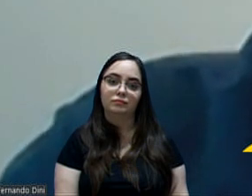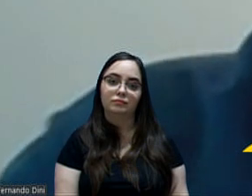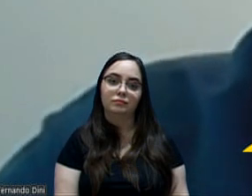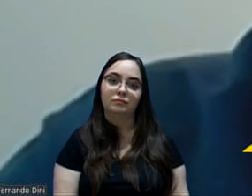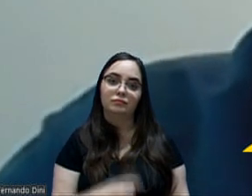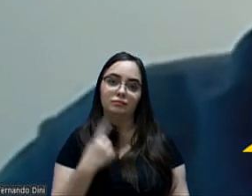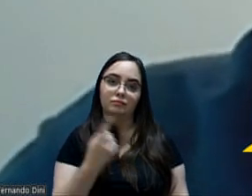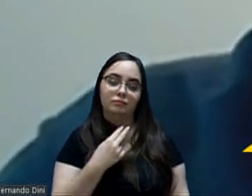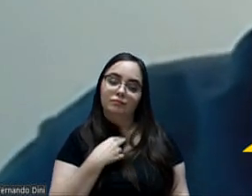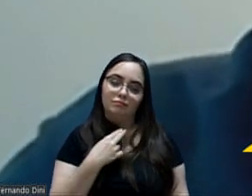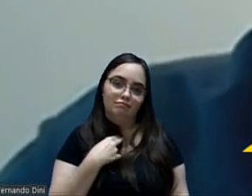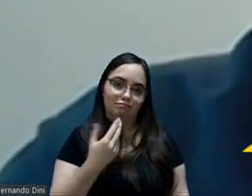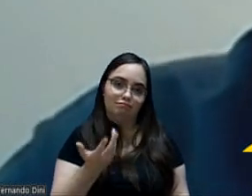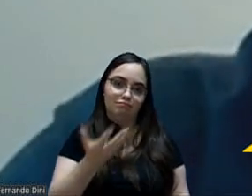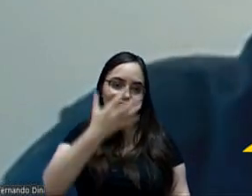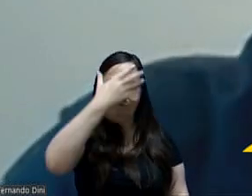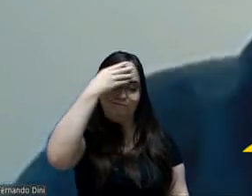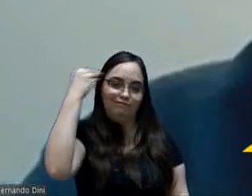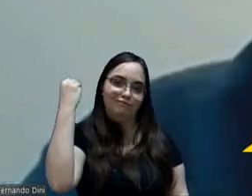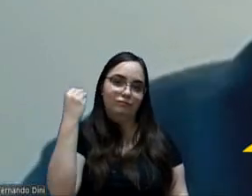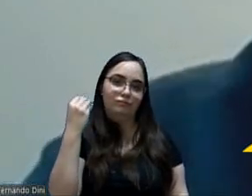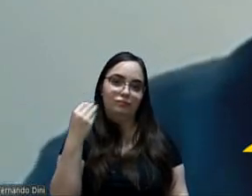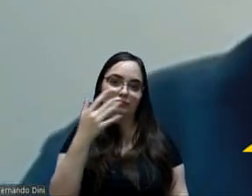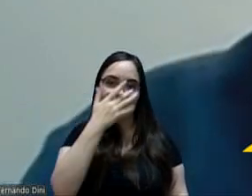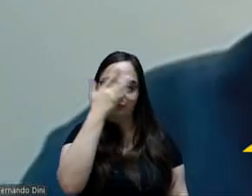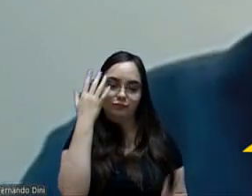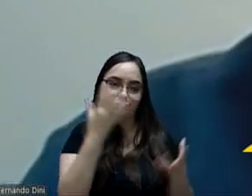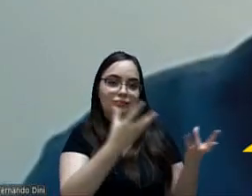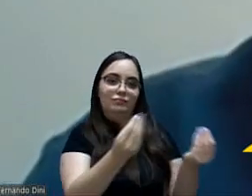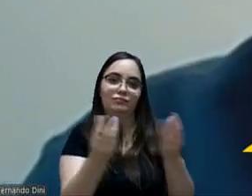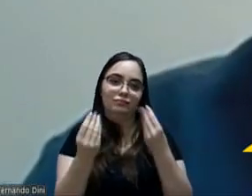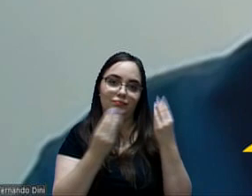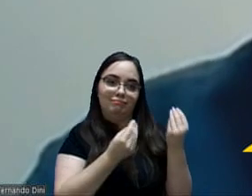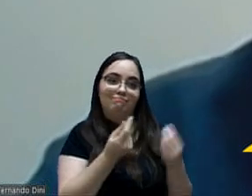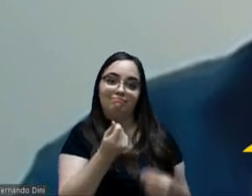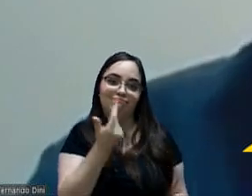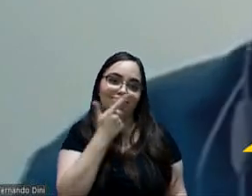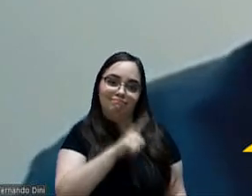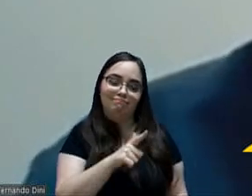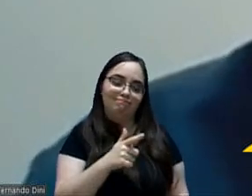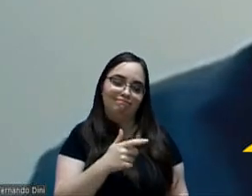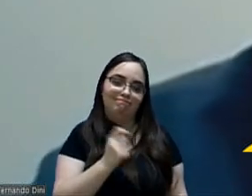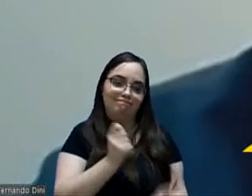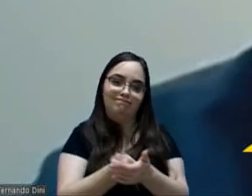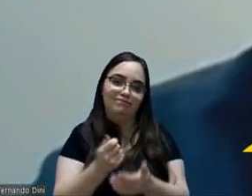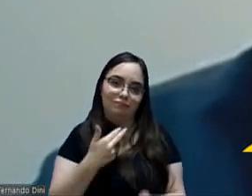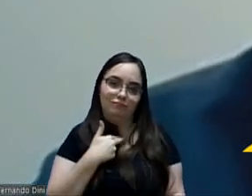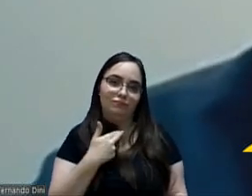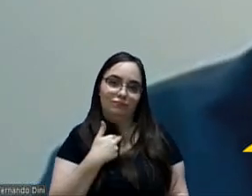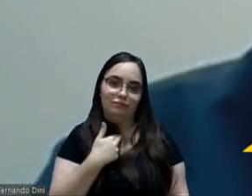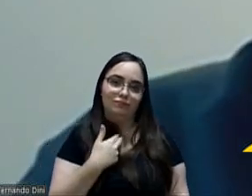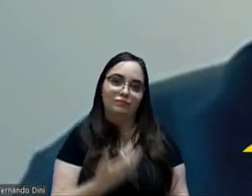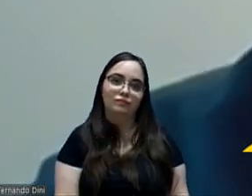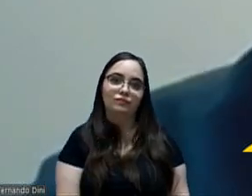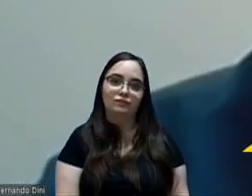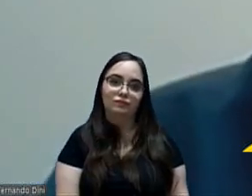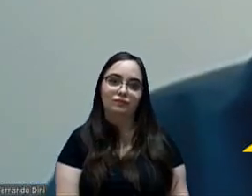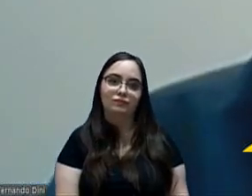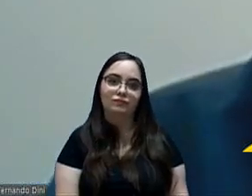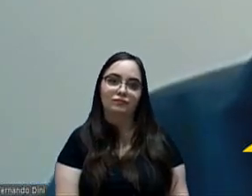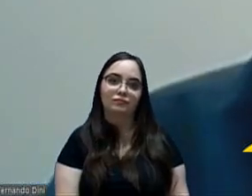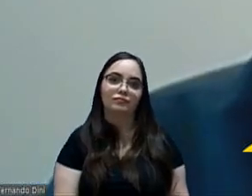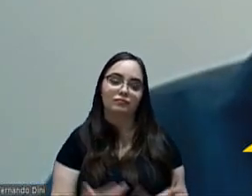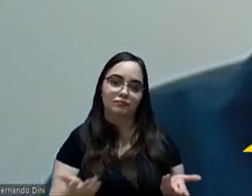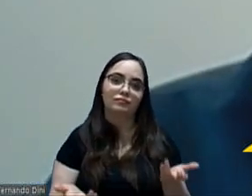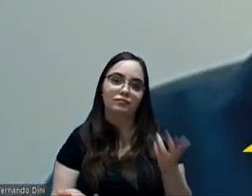Não podemos esquecer de que muitas pessoas não têm essa mesma sorte e não têm essas mesmas condições.